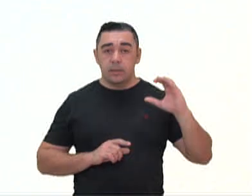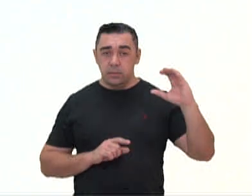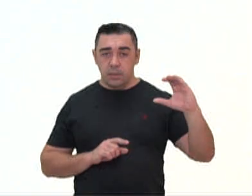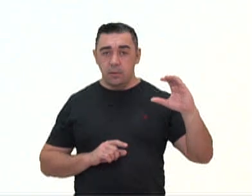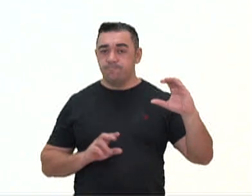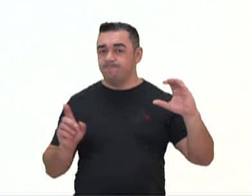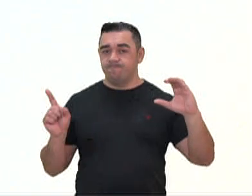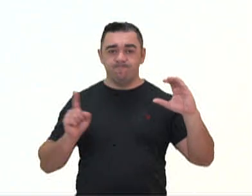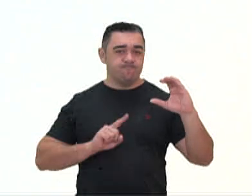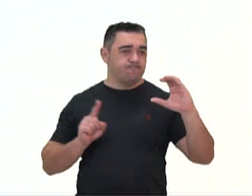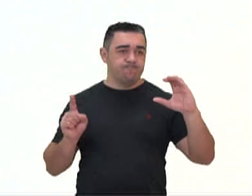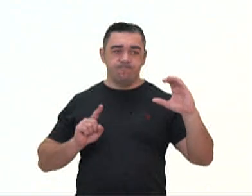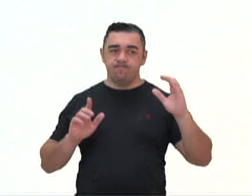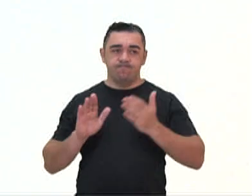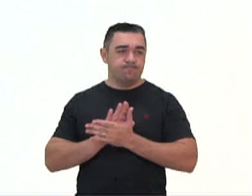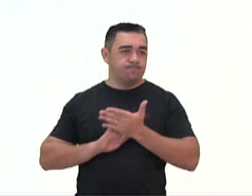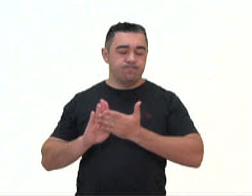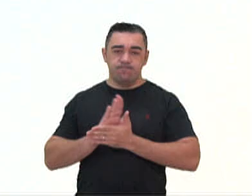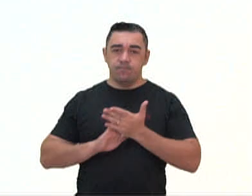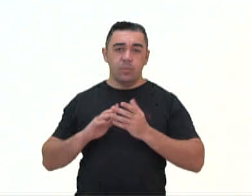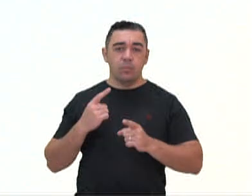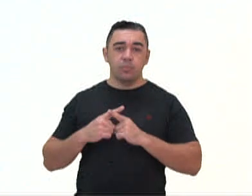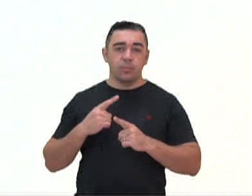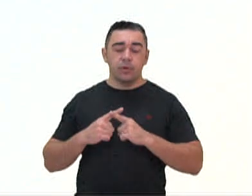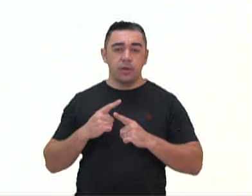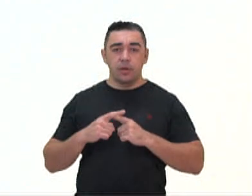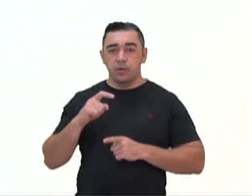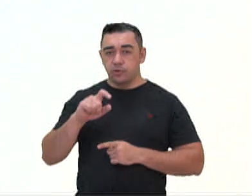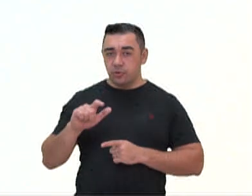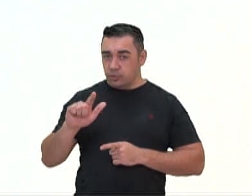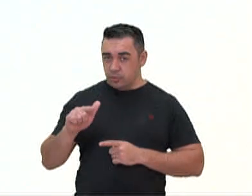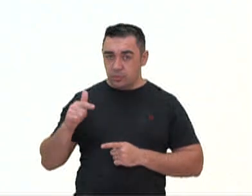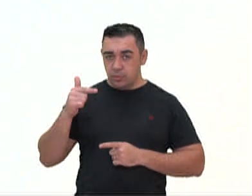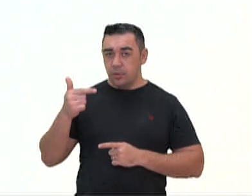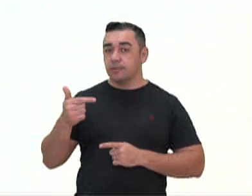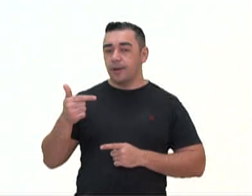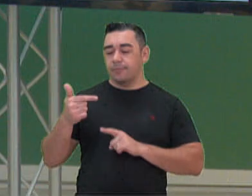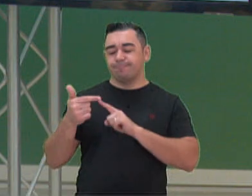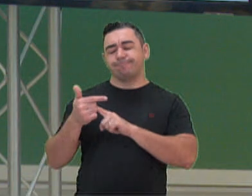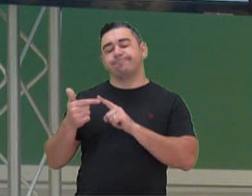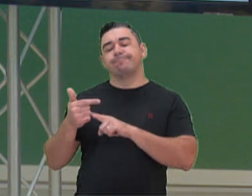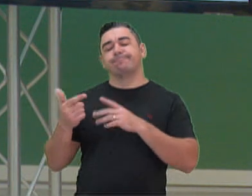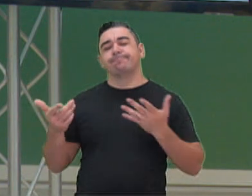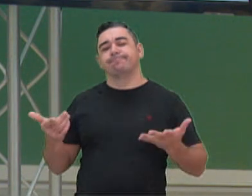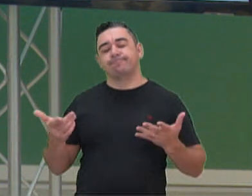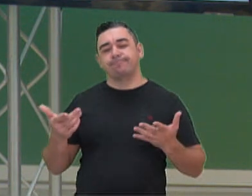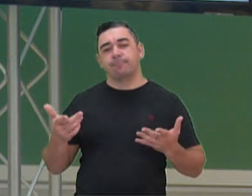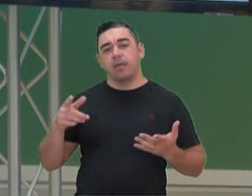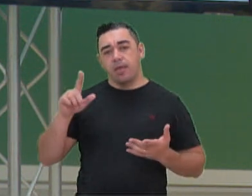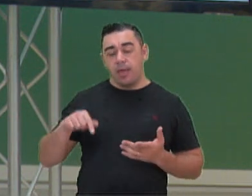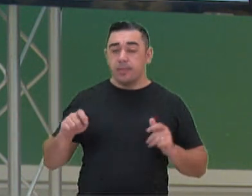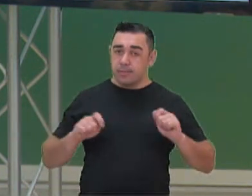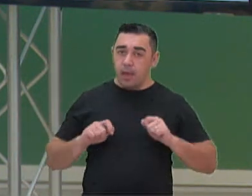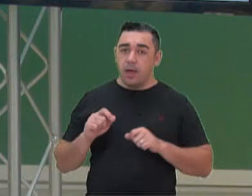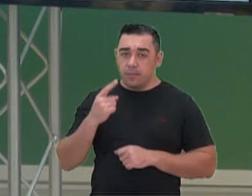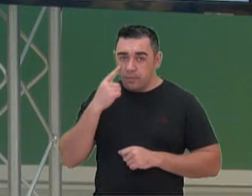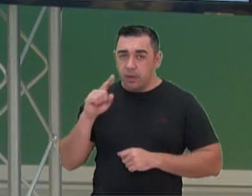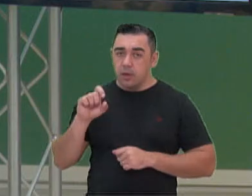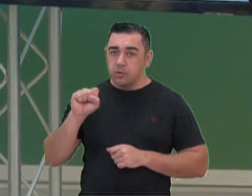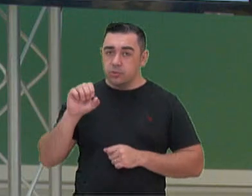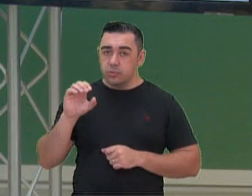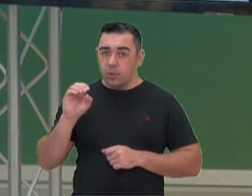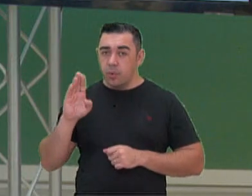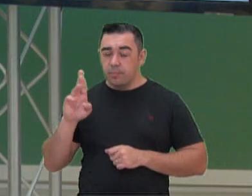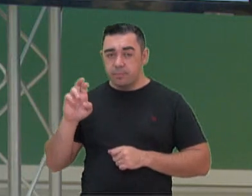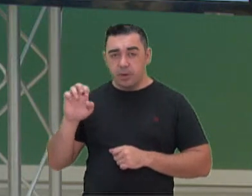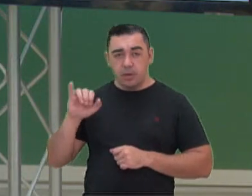letra C, a função dada até a gente poderia avaliar como sobrejetora. Já vai chegar